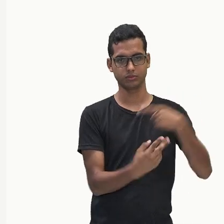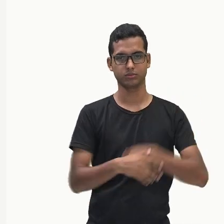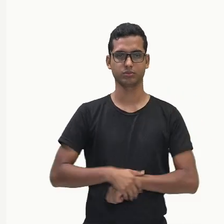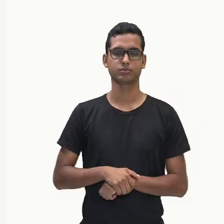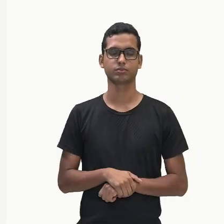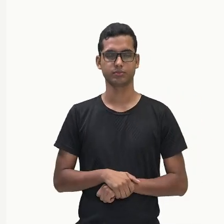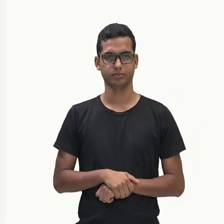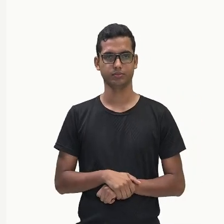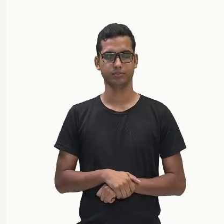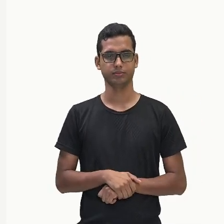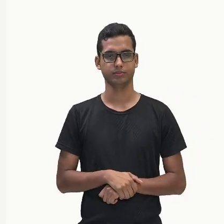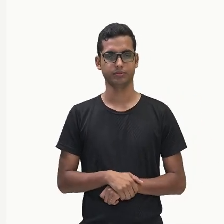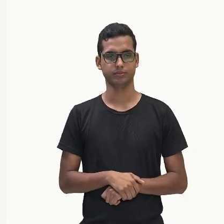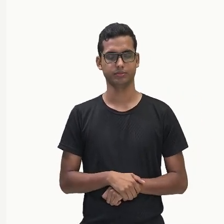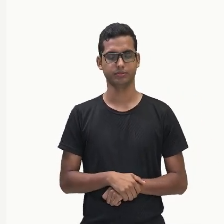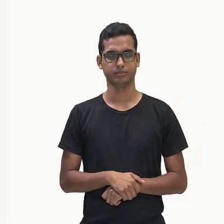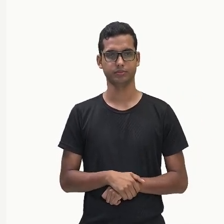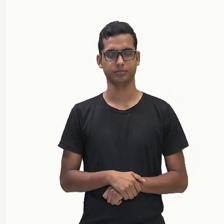tá?